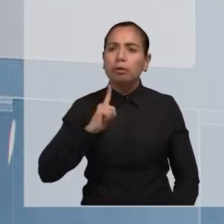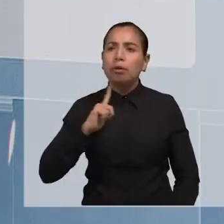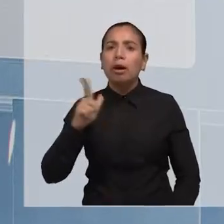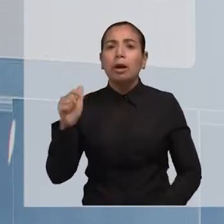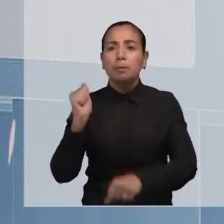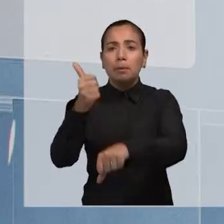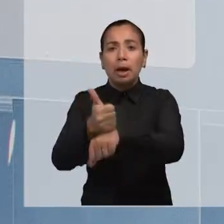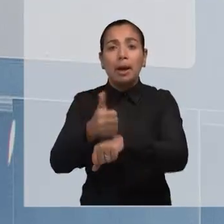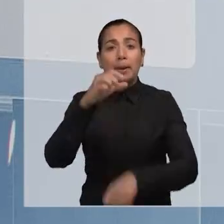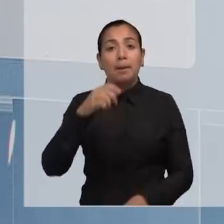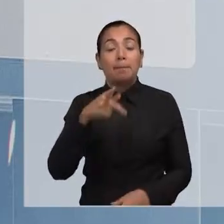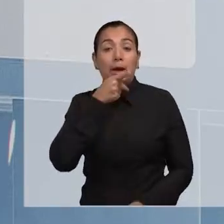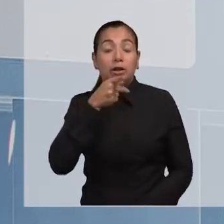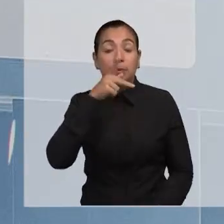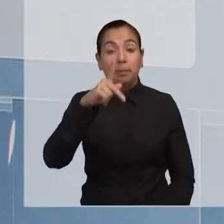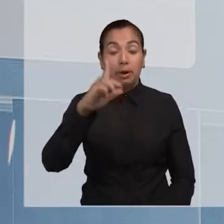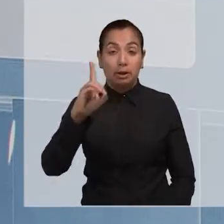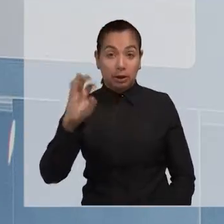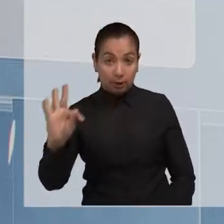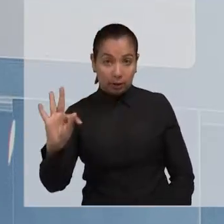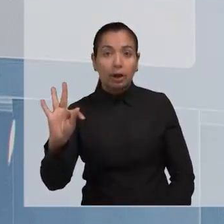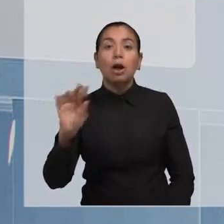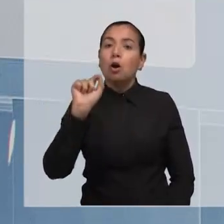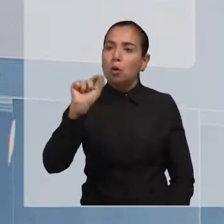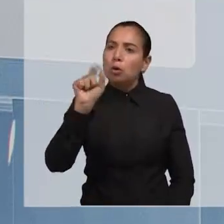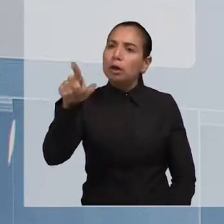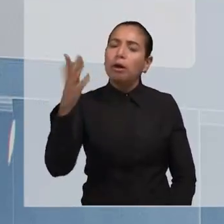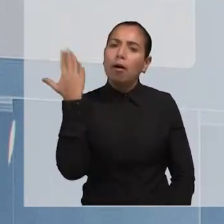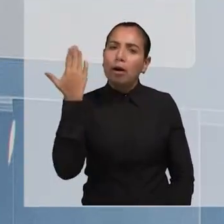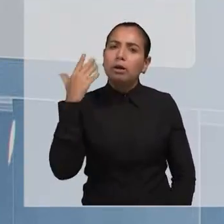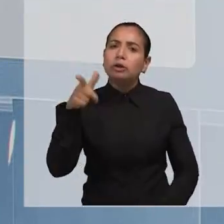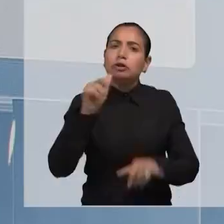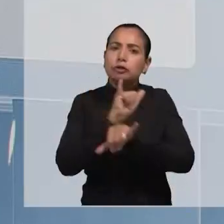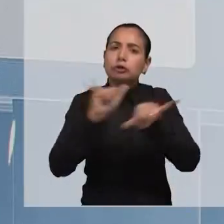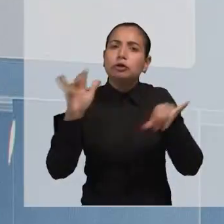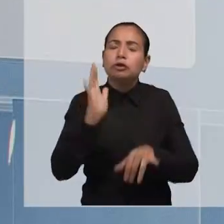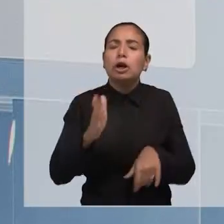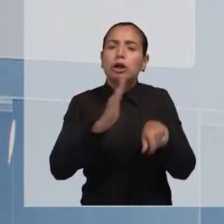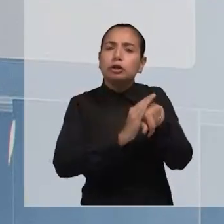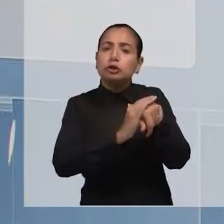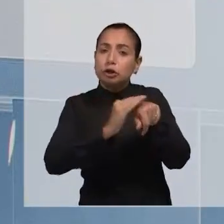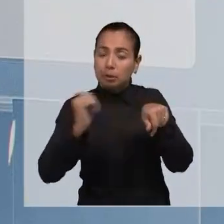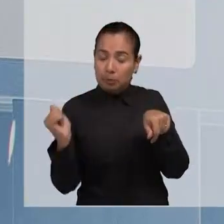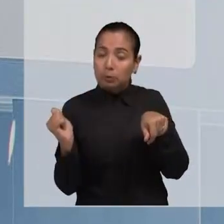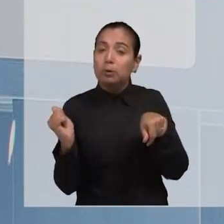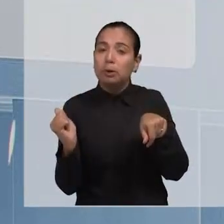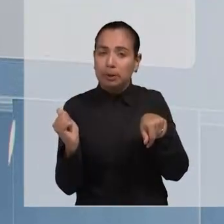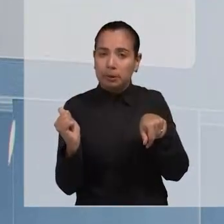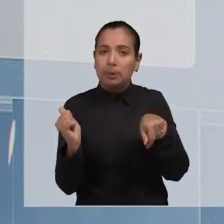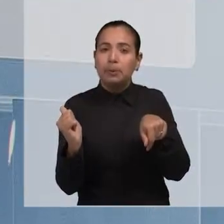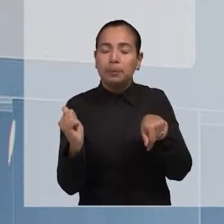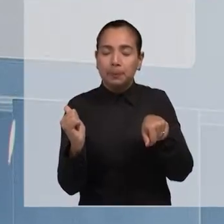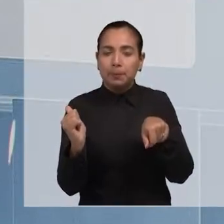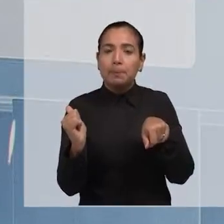presidente pelo PDT, ele que acabou de sair de uma polêmica quando chamou, presta atenção, quando chamou a